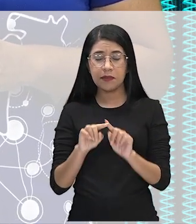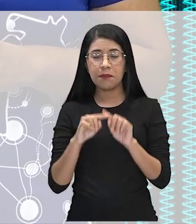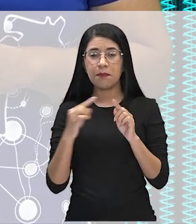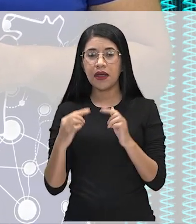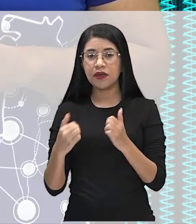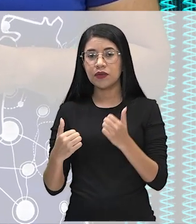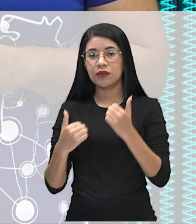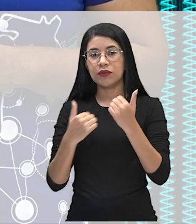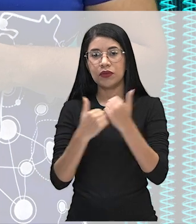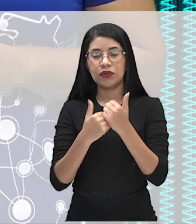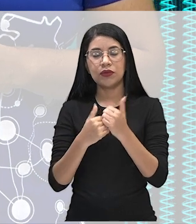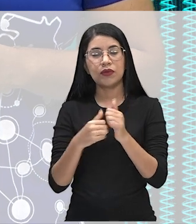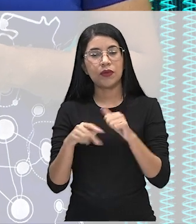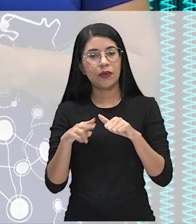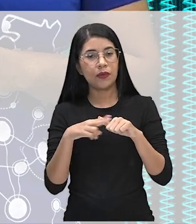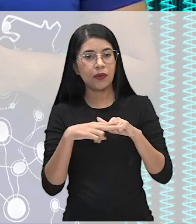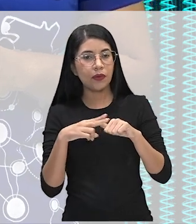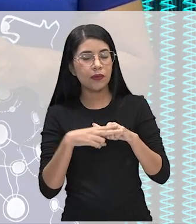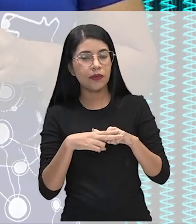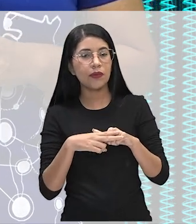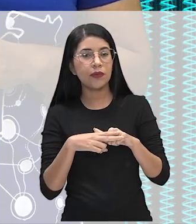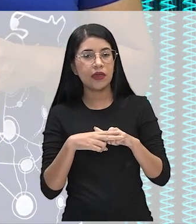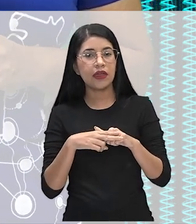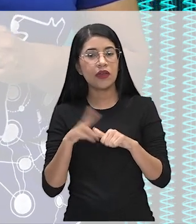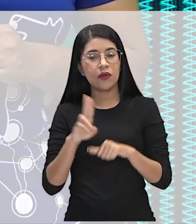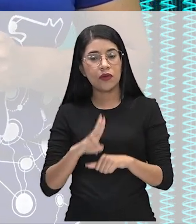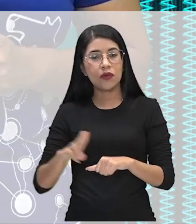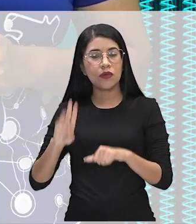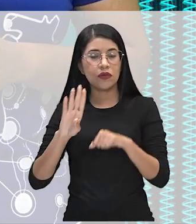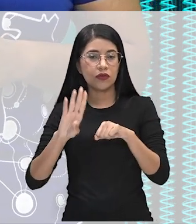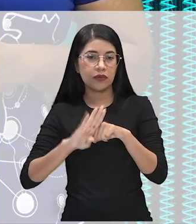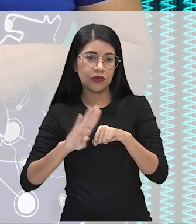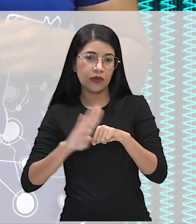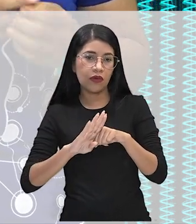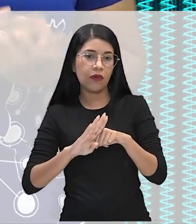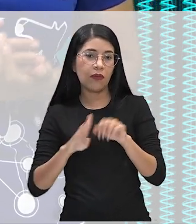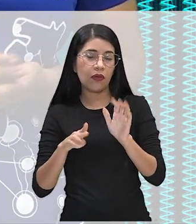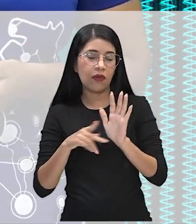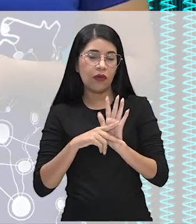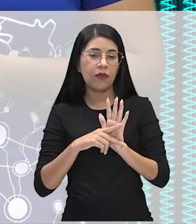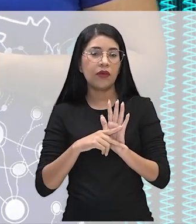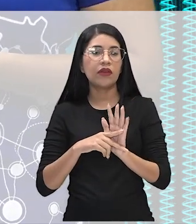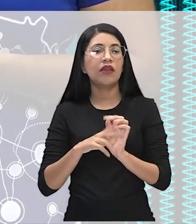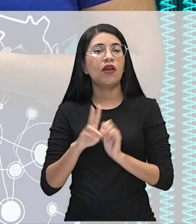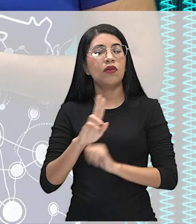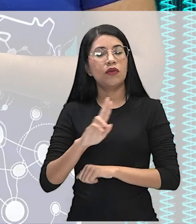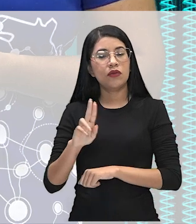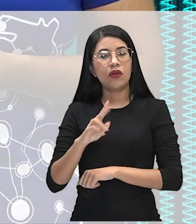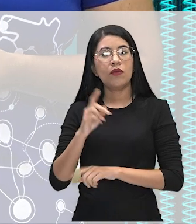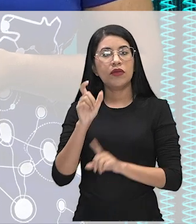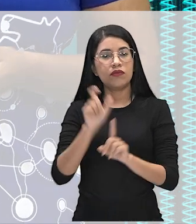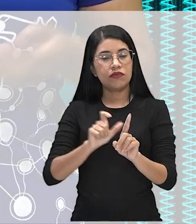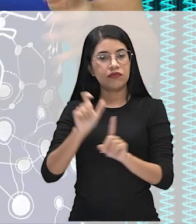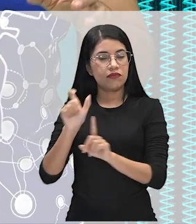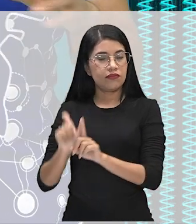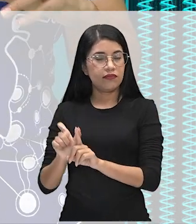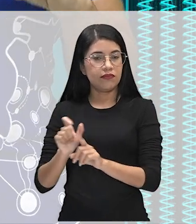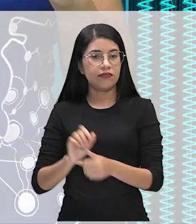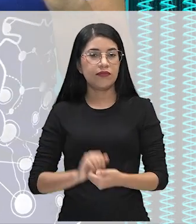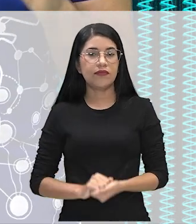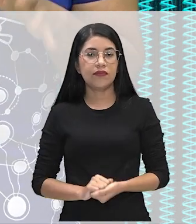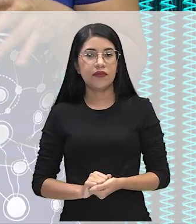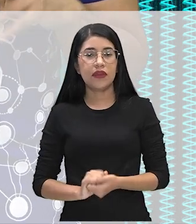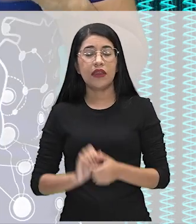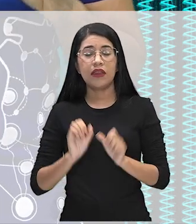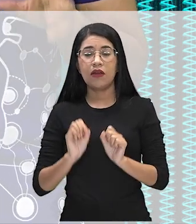usei aqui o quê? Um substantivo. 2 substantivos próprios, que no caso são os nomes dos personagens, ok? Então dá